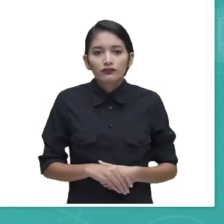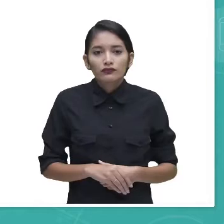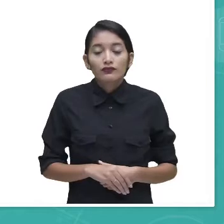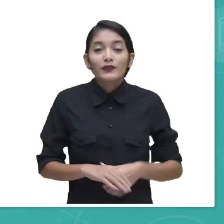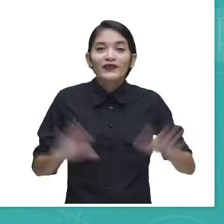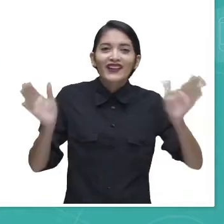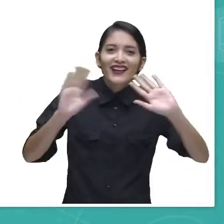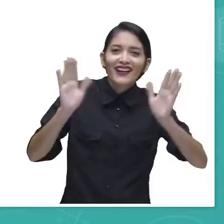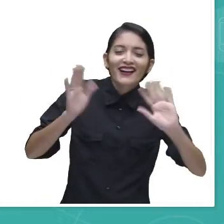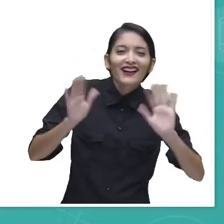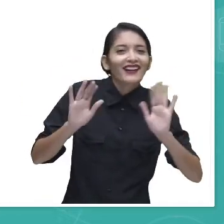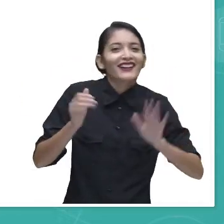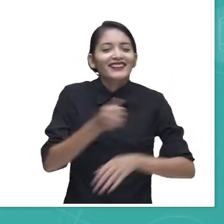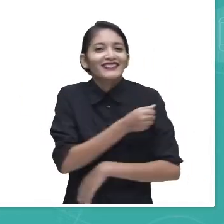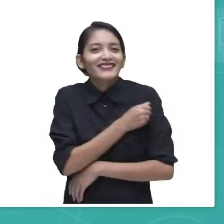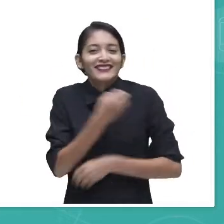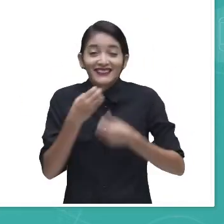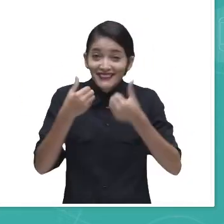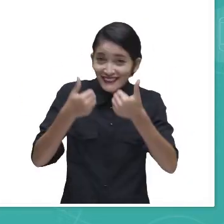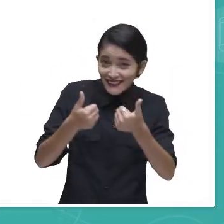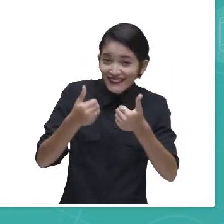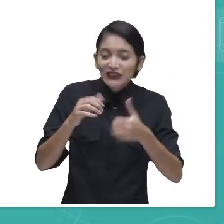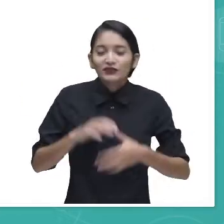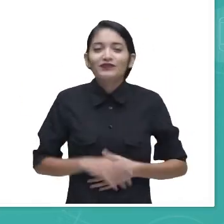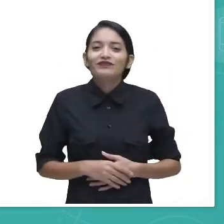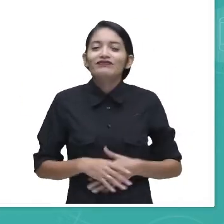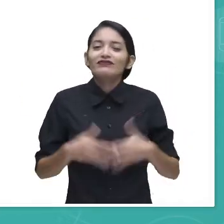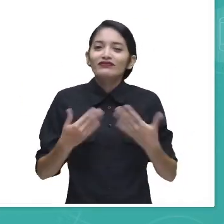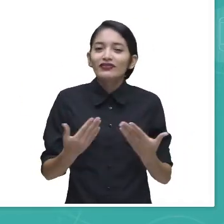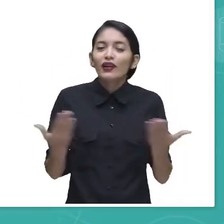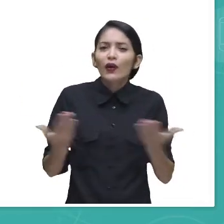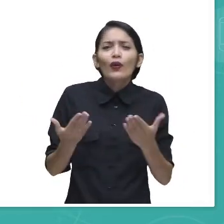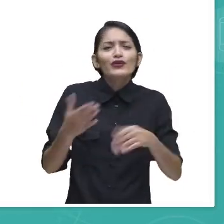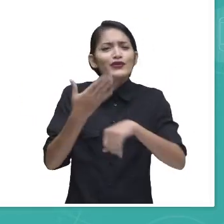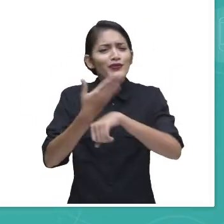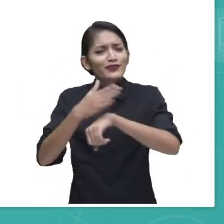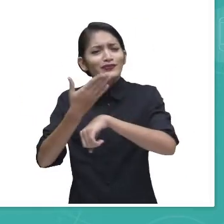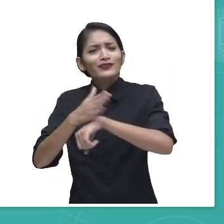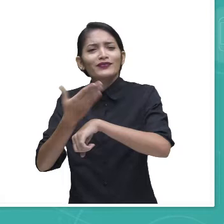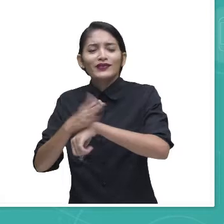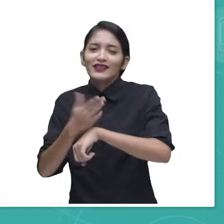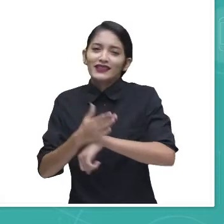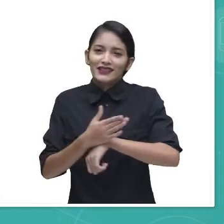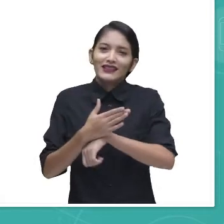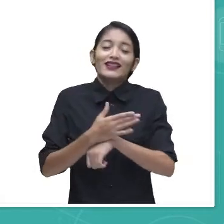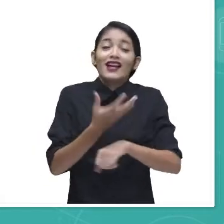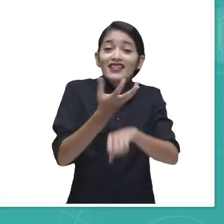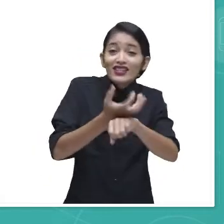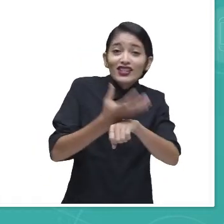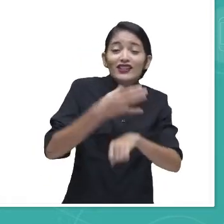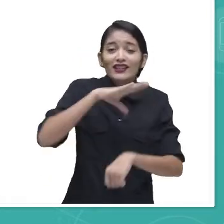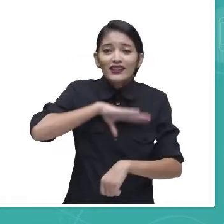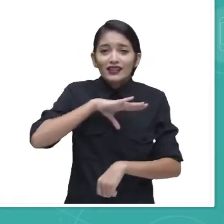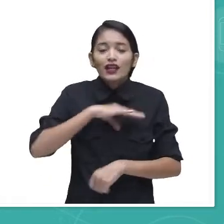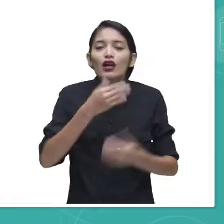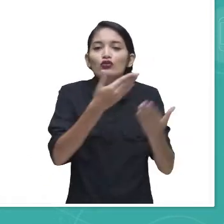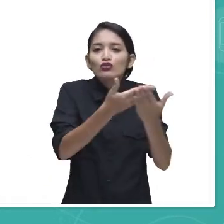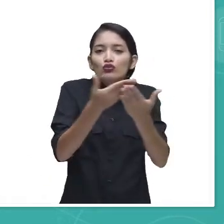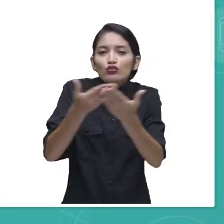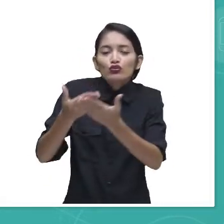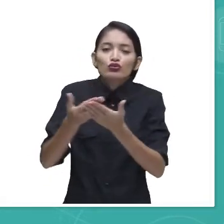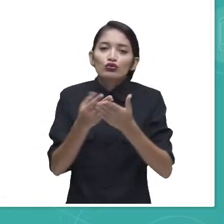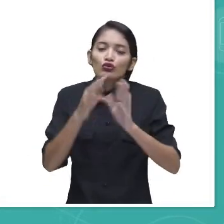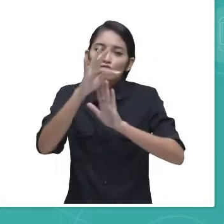Olá, alunos, tudo bem? Hoje nós vamos para o nosso praticando de língua portuguesa sobre os estudos